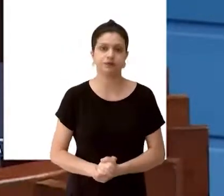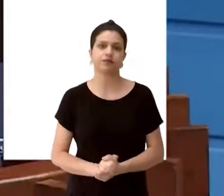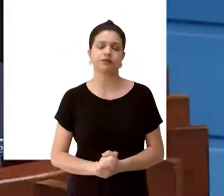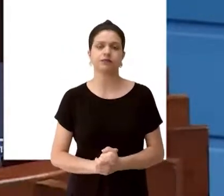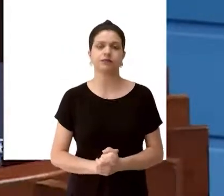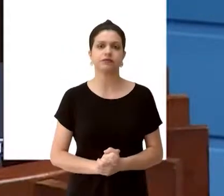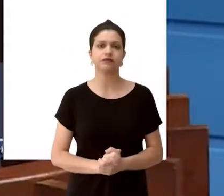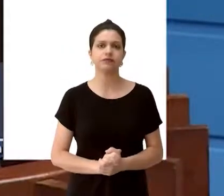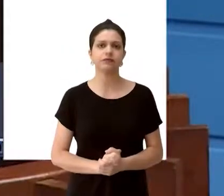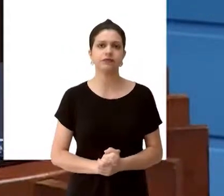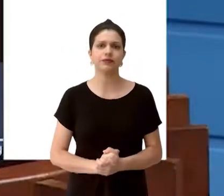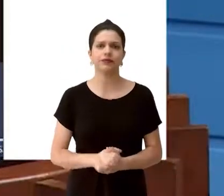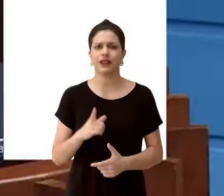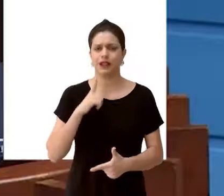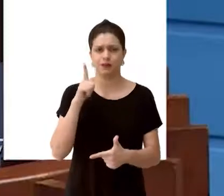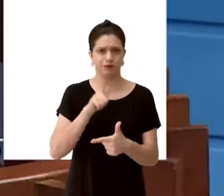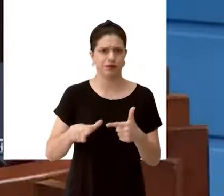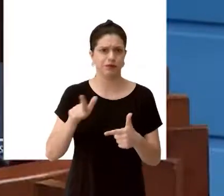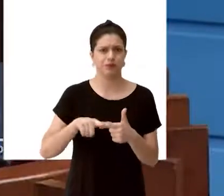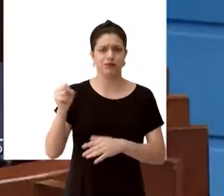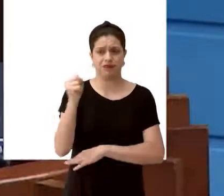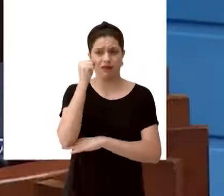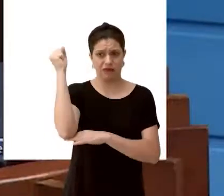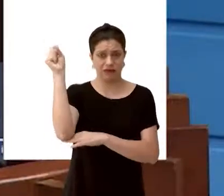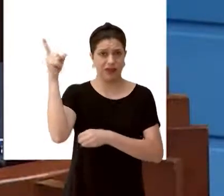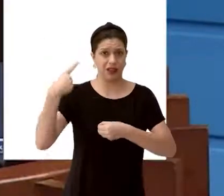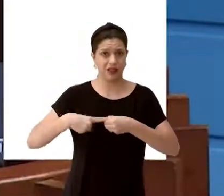problemas seríssimos lá em Dourados em relação aos CEINs,